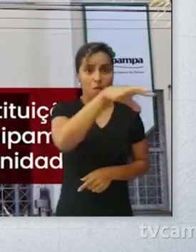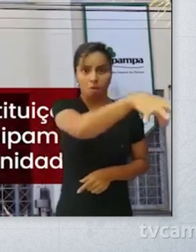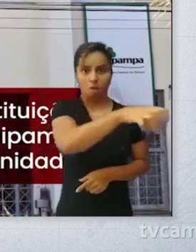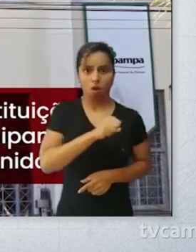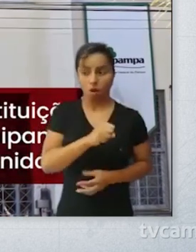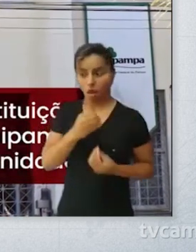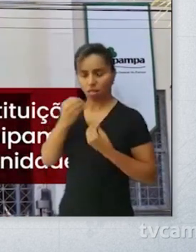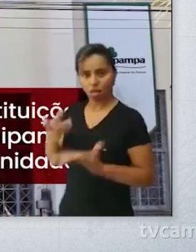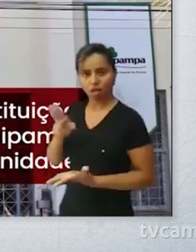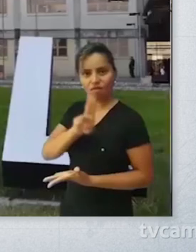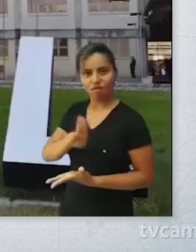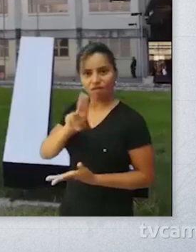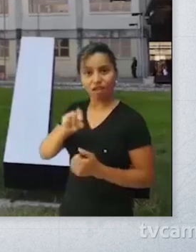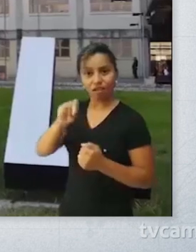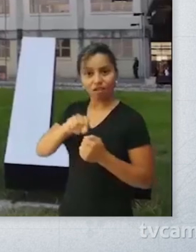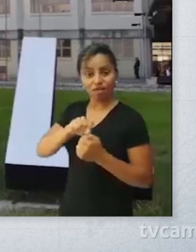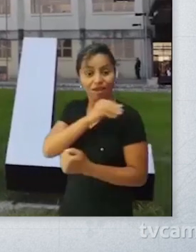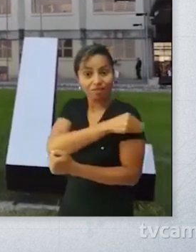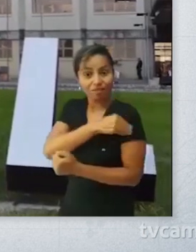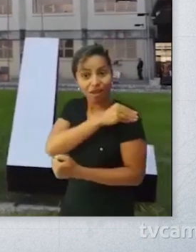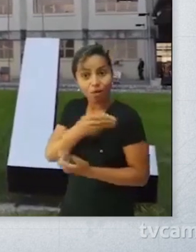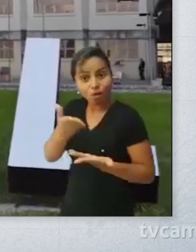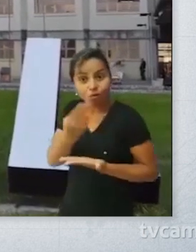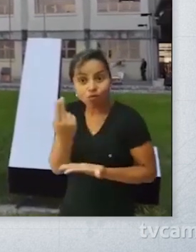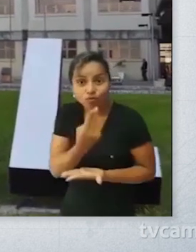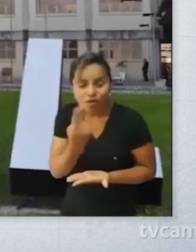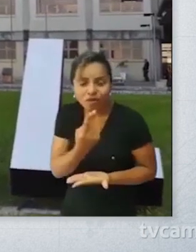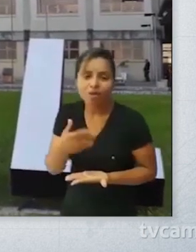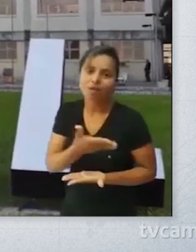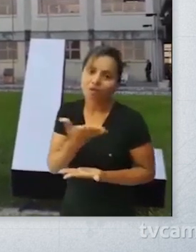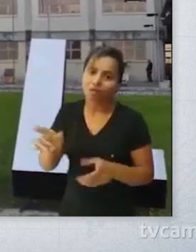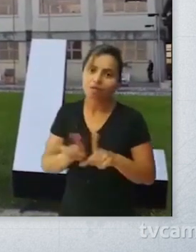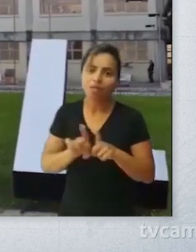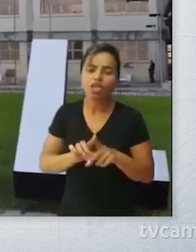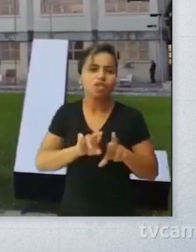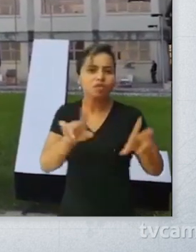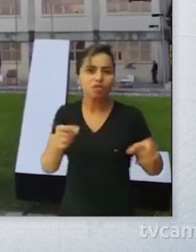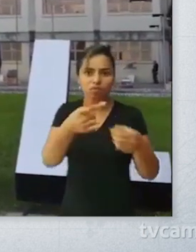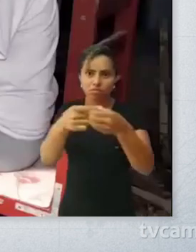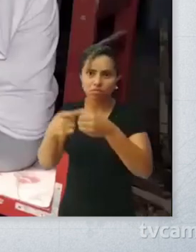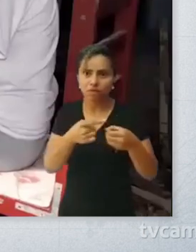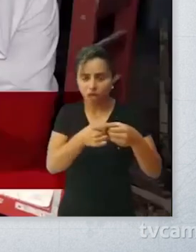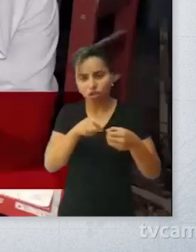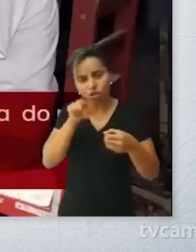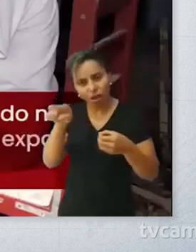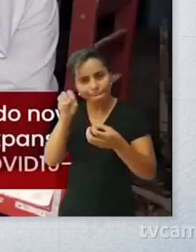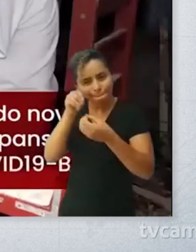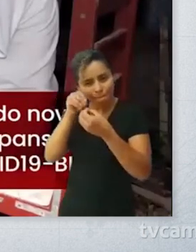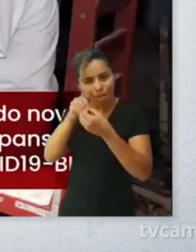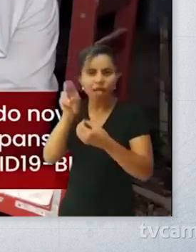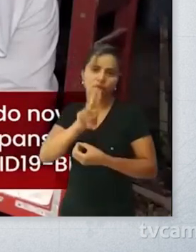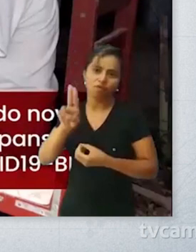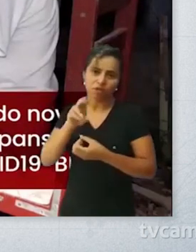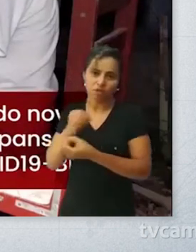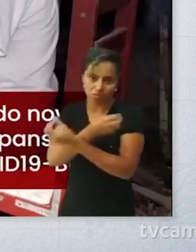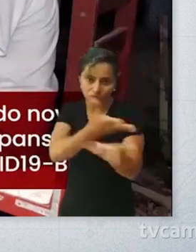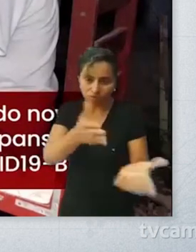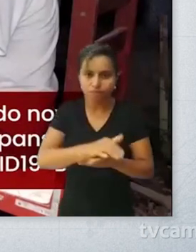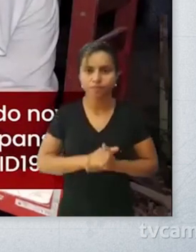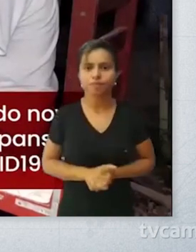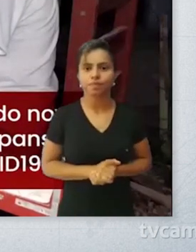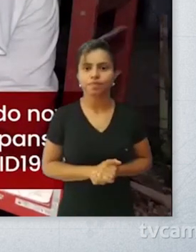desenvolvimento de políticas públicas de combate ao novo coronavírus, na saúde e na economia, e também pesquisas de campo